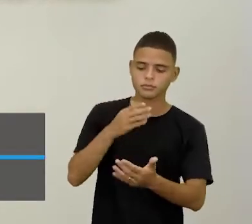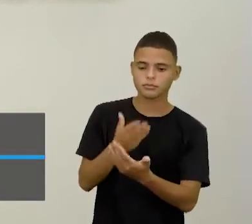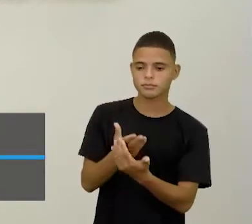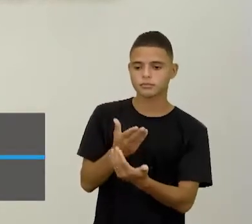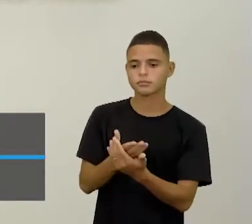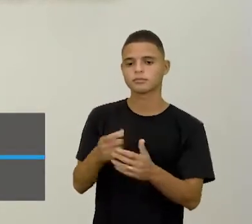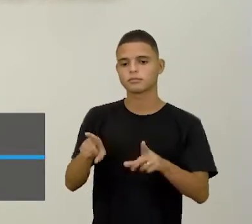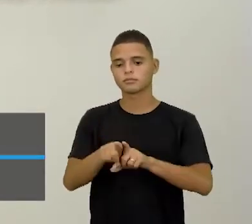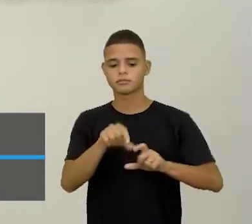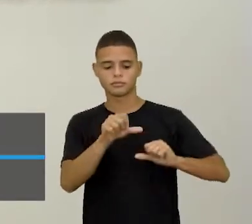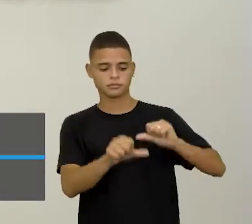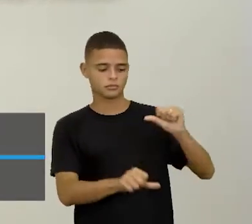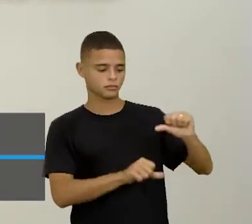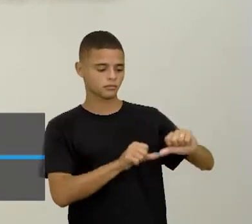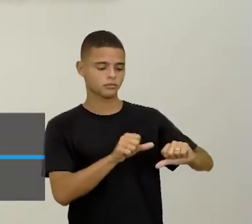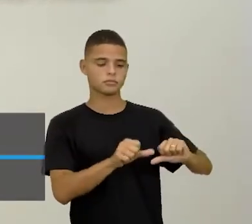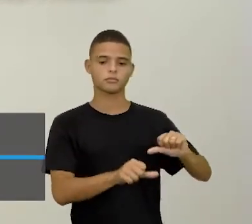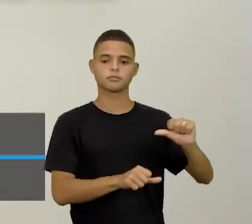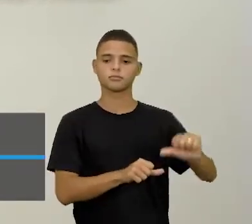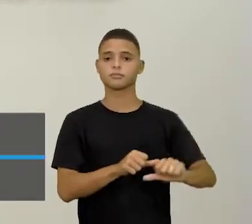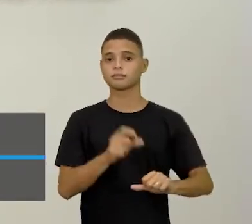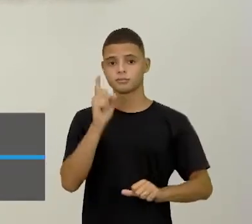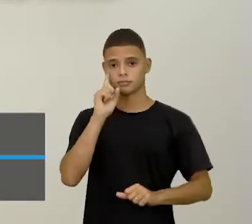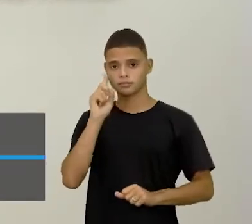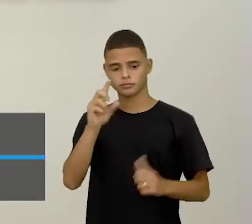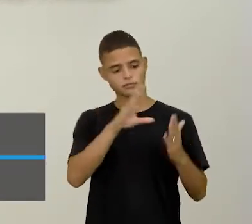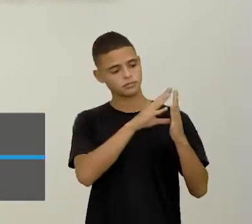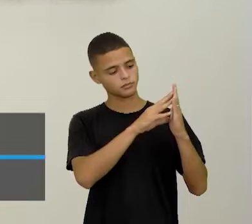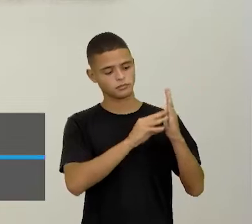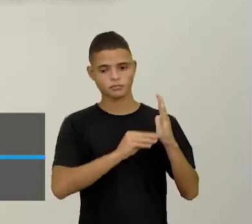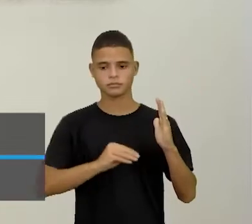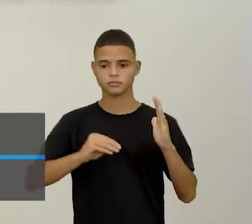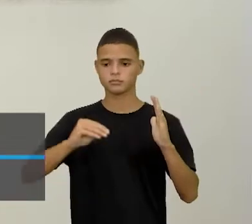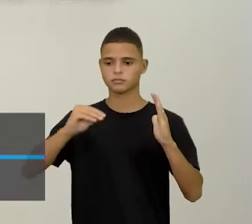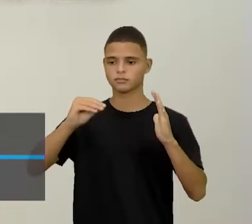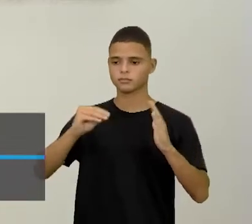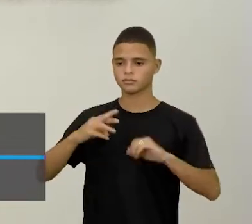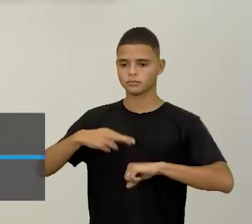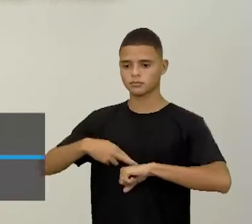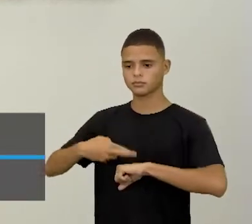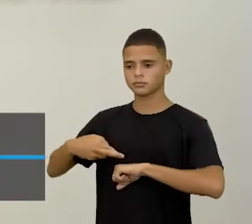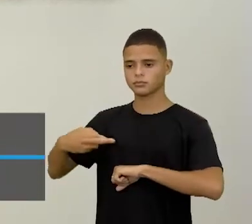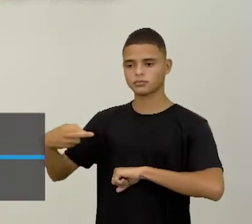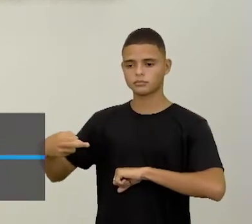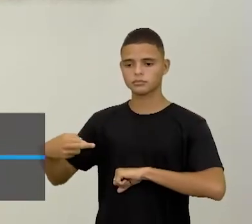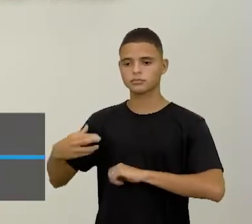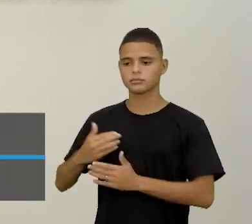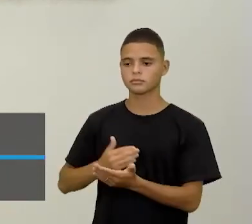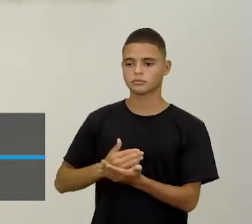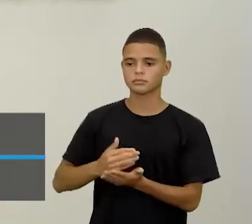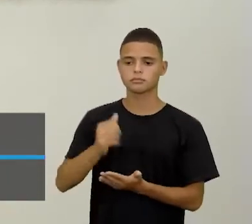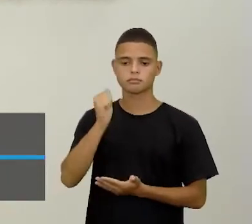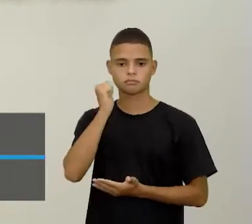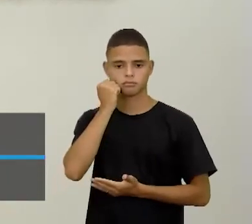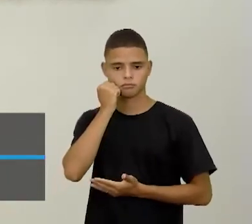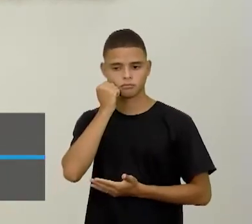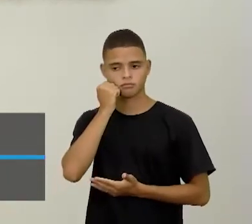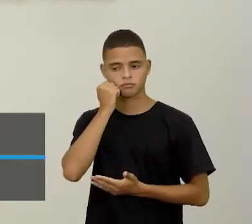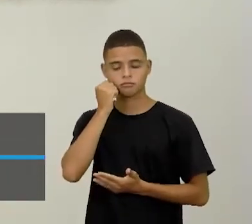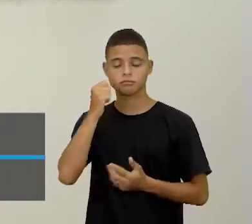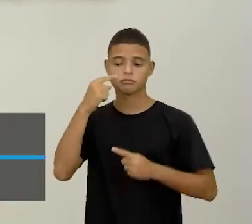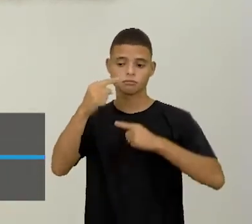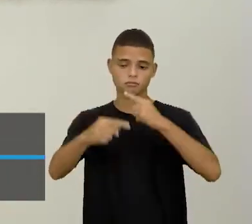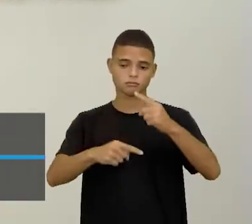também reformularam. Então, como a gente viu o modelo atômico começou com um cientista e terminou com outro. Cada um